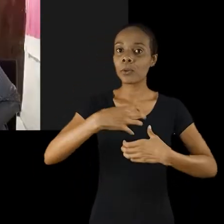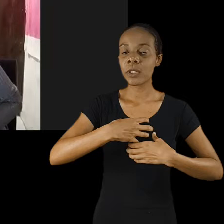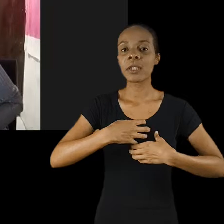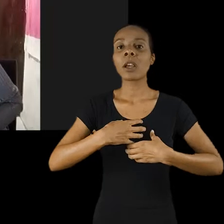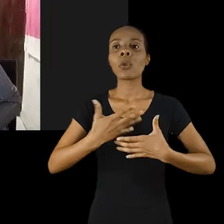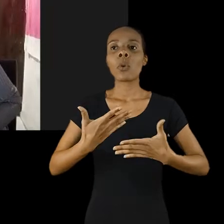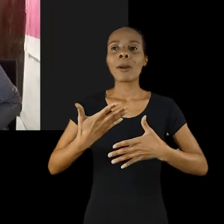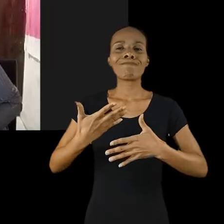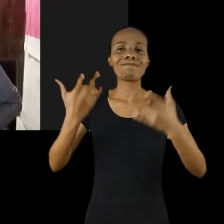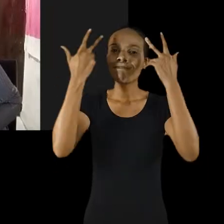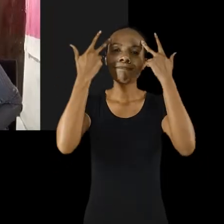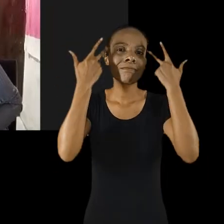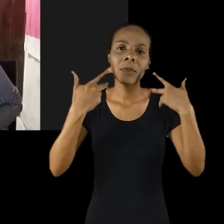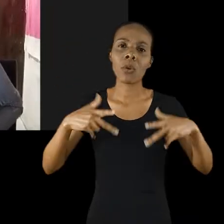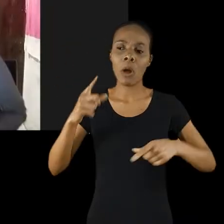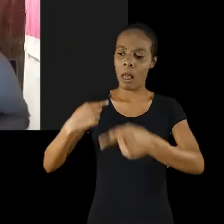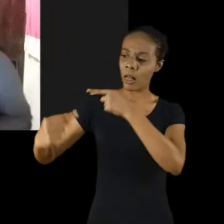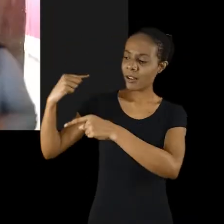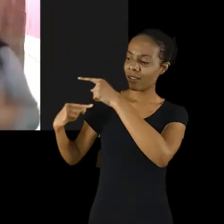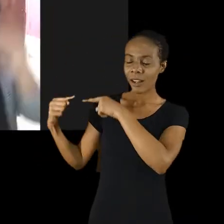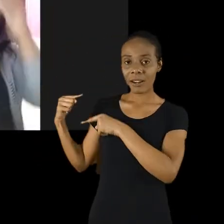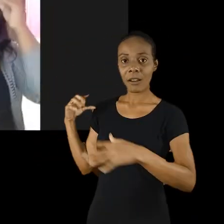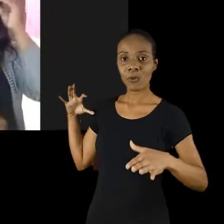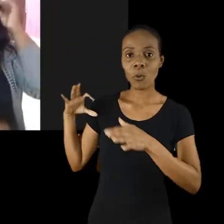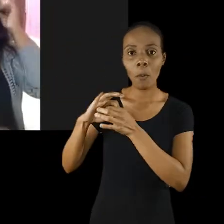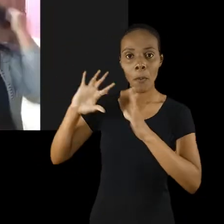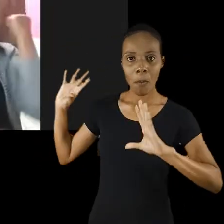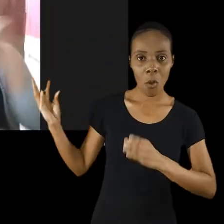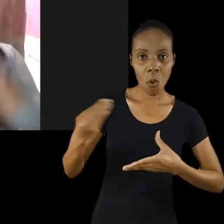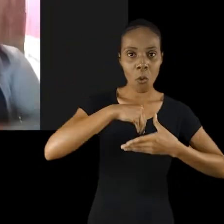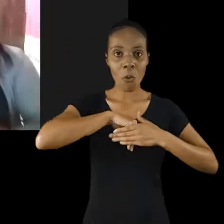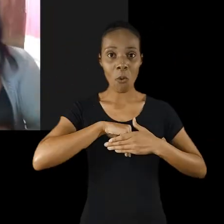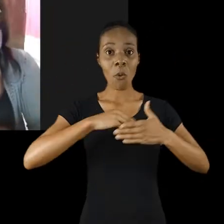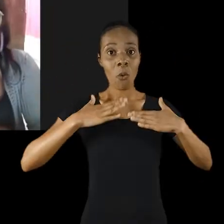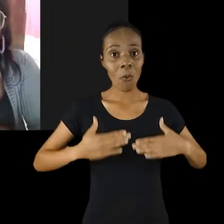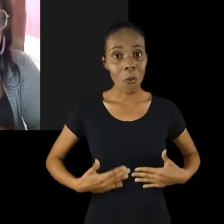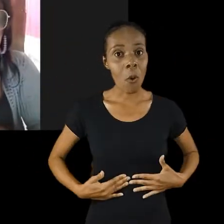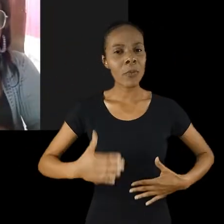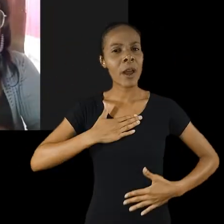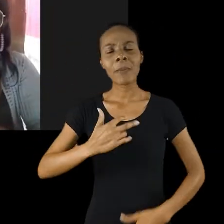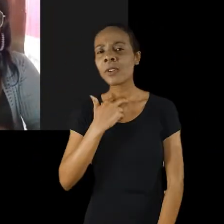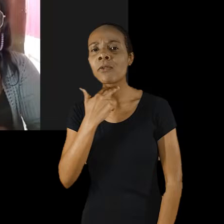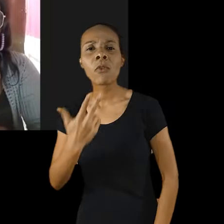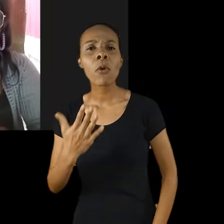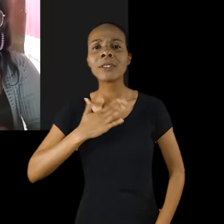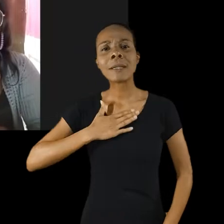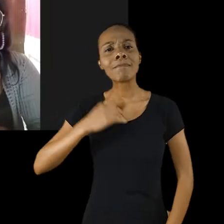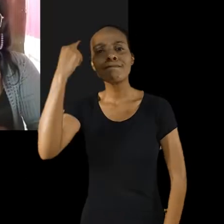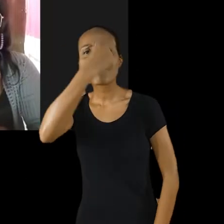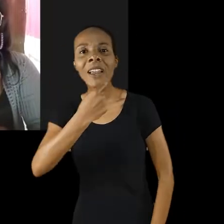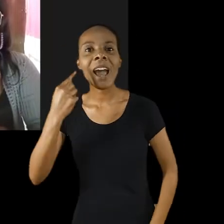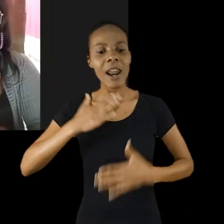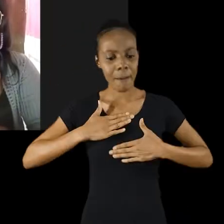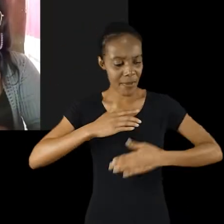regência natural da ancestralidade no meu corpo, na minha voz, na minha história, na minha cara, na minha